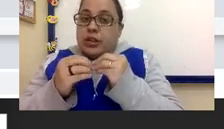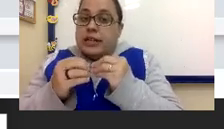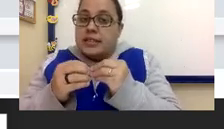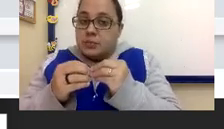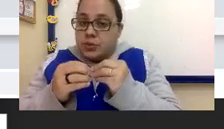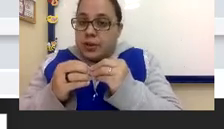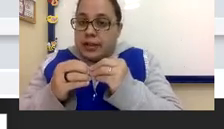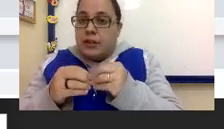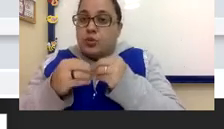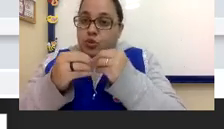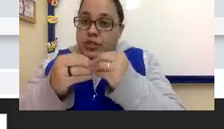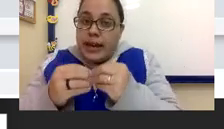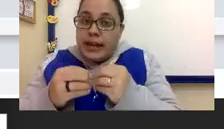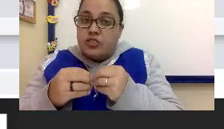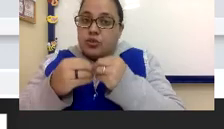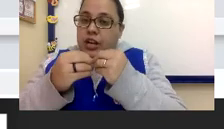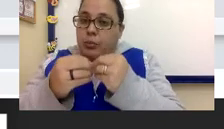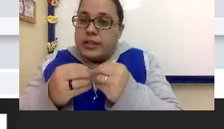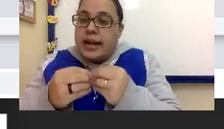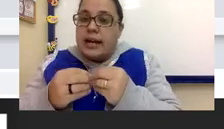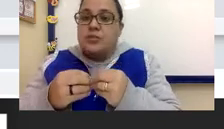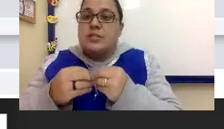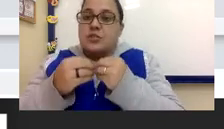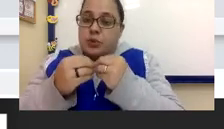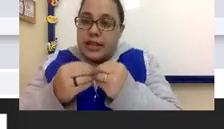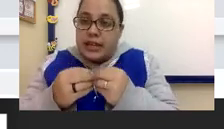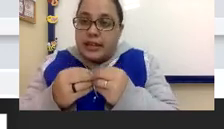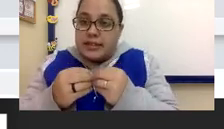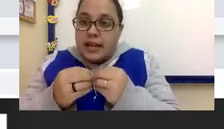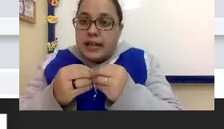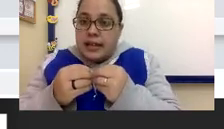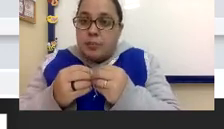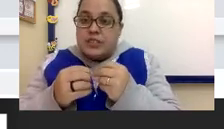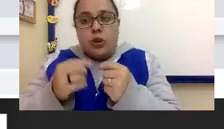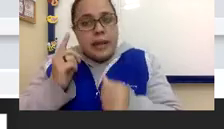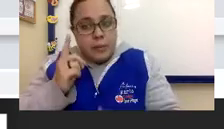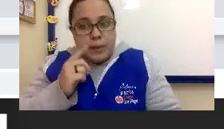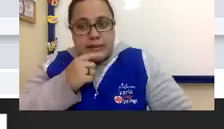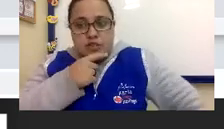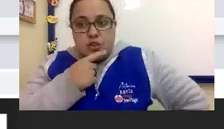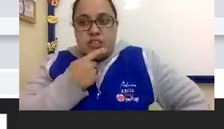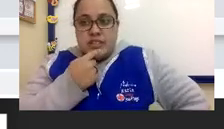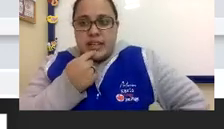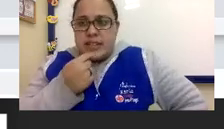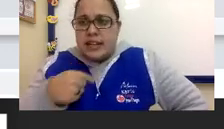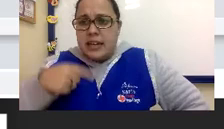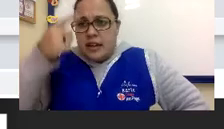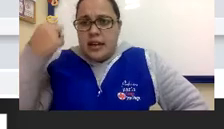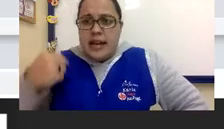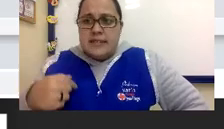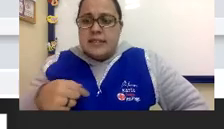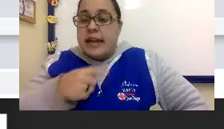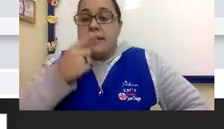absorção do organismo, né? Nos nutrientes, nos carboidratos, nas proteínas, né? Porque se eu comer lá o meu pedacinho de Doritos inteiro, será